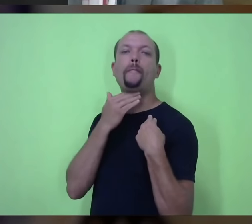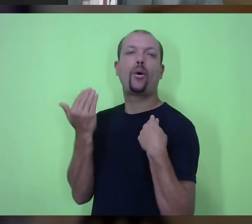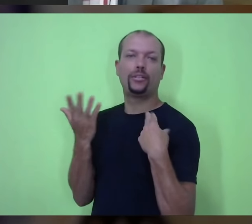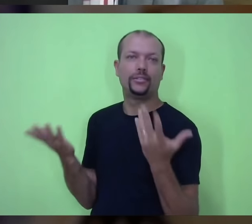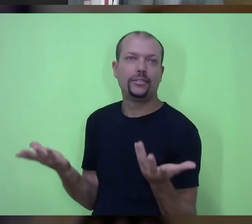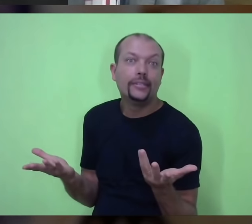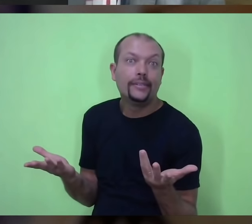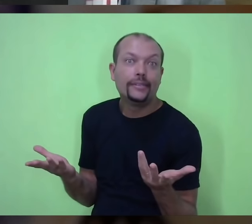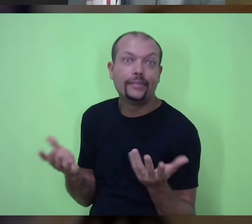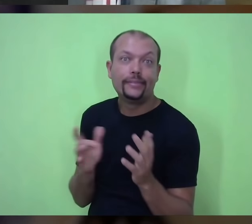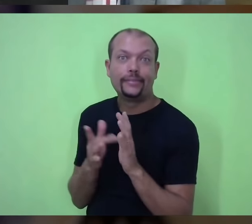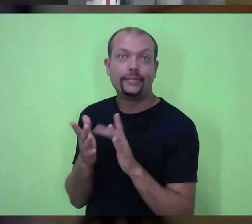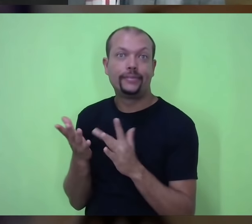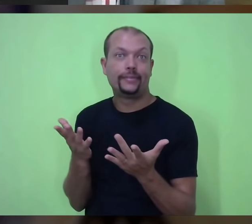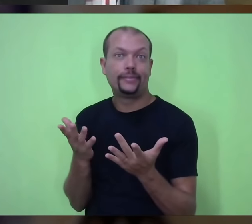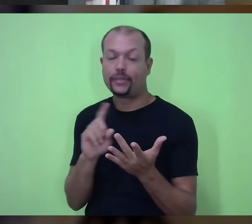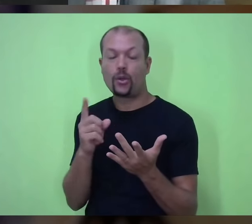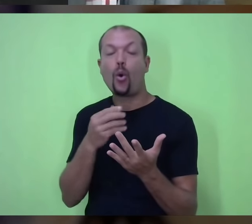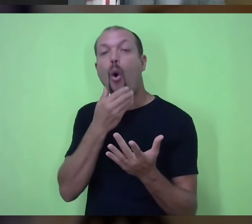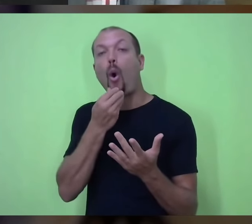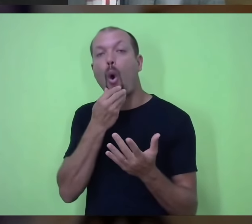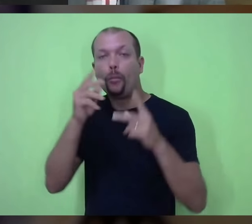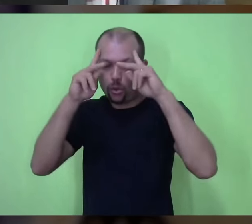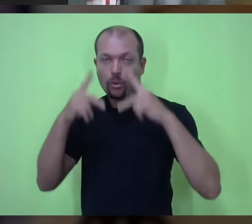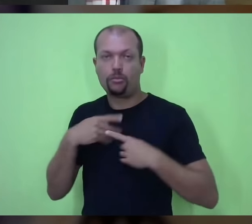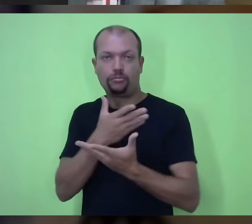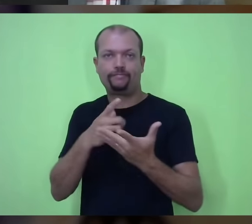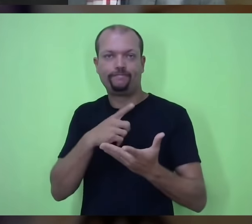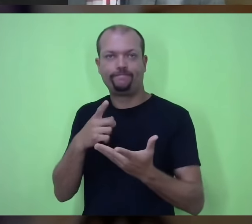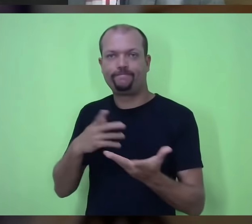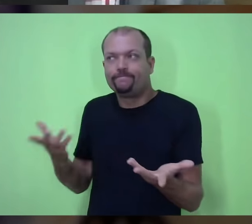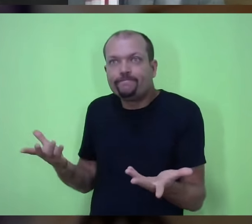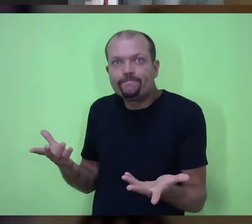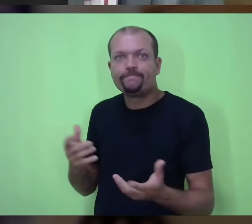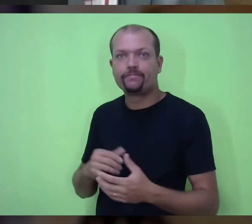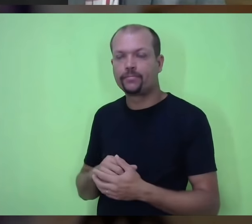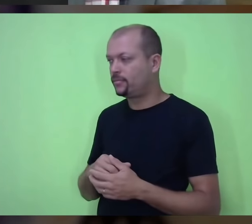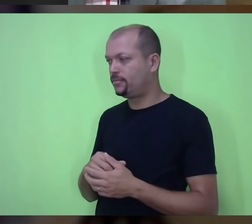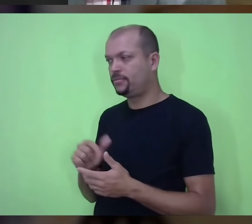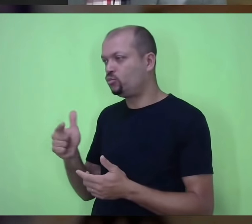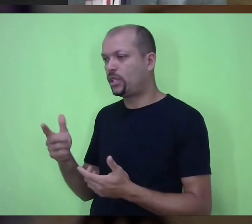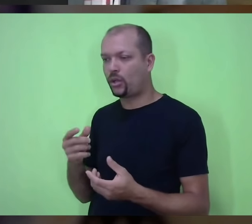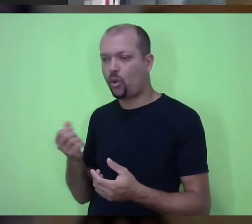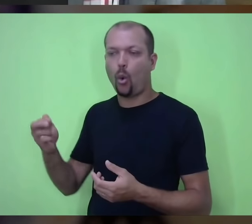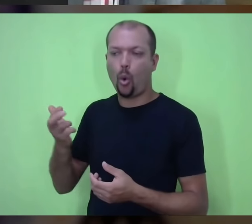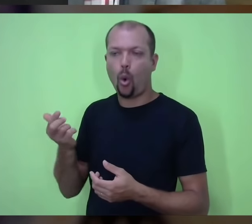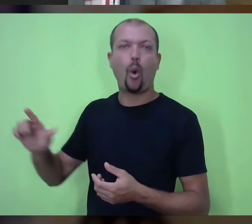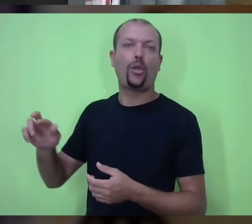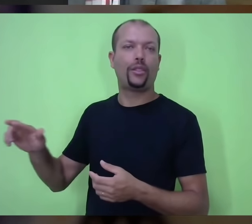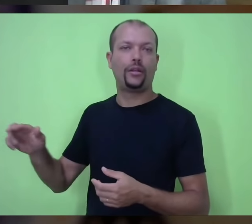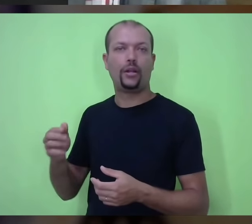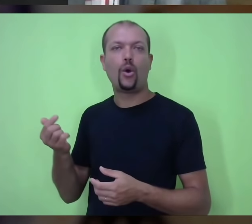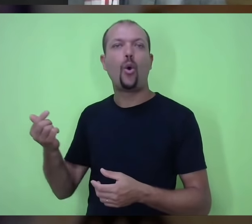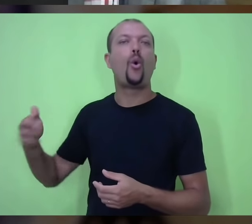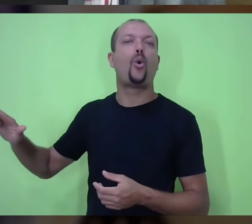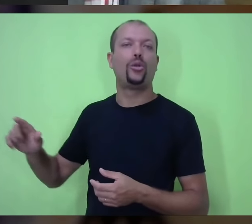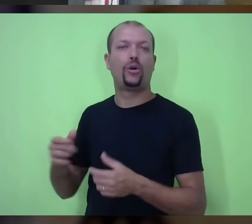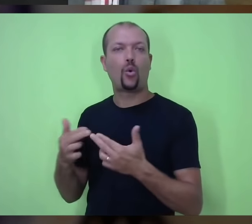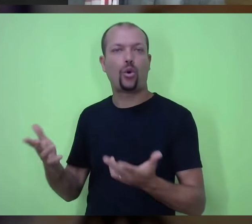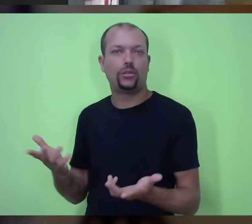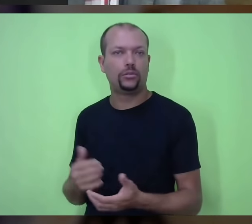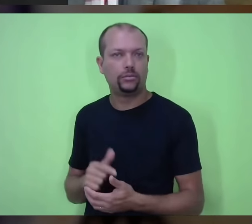o próprio apóstolo João fala que quem não crê que já está julgado, não tem outra saída. E a única saída viável para